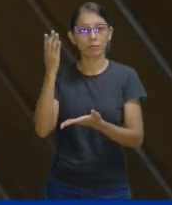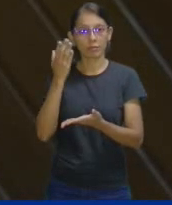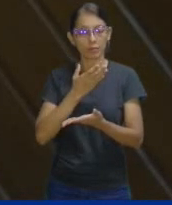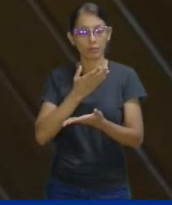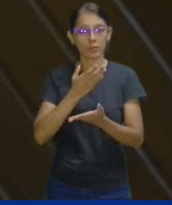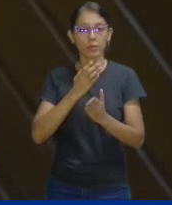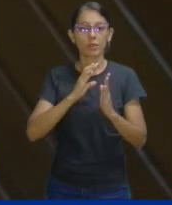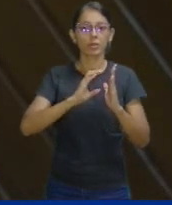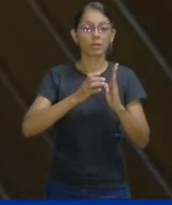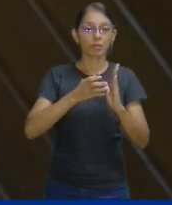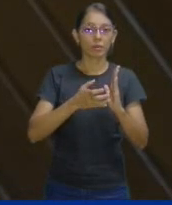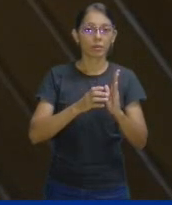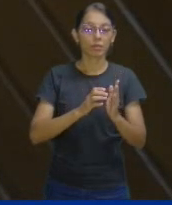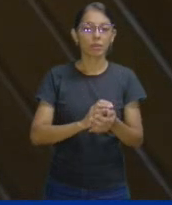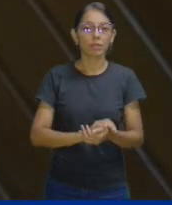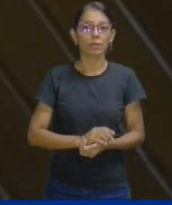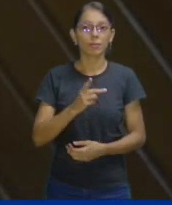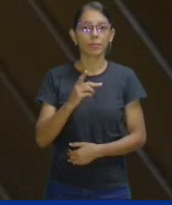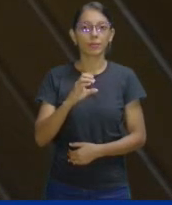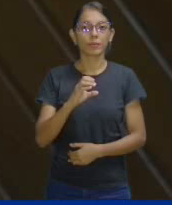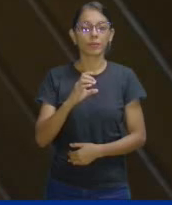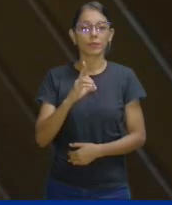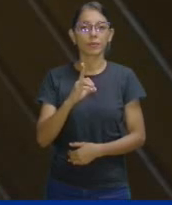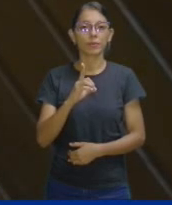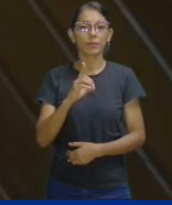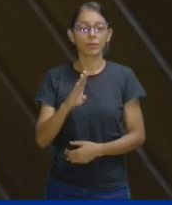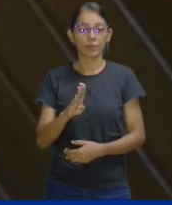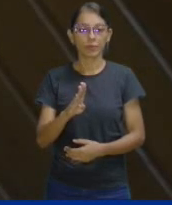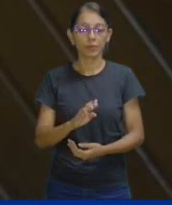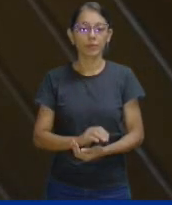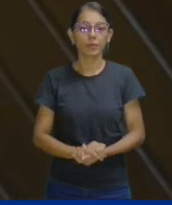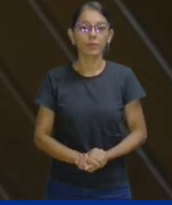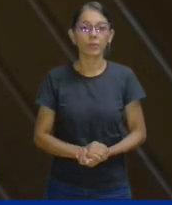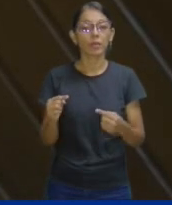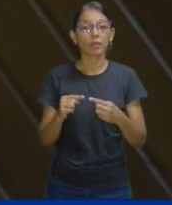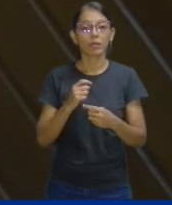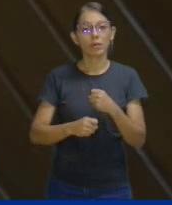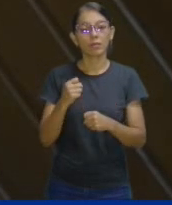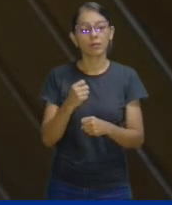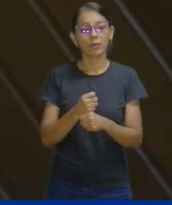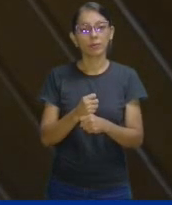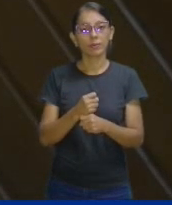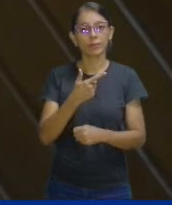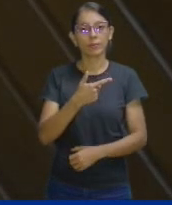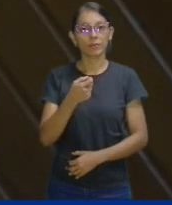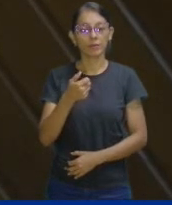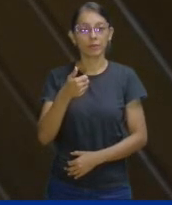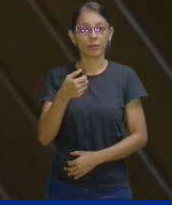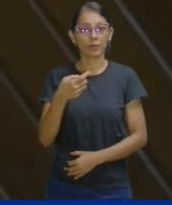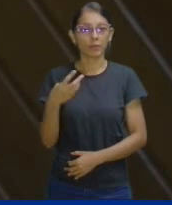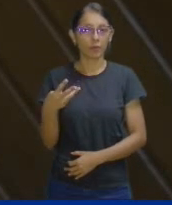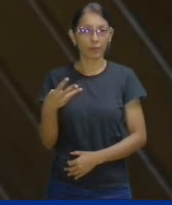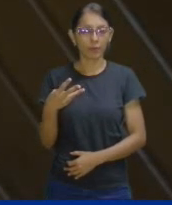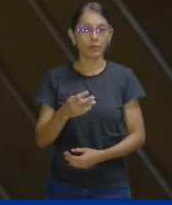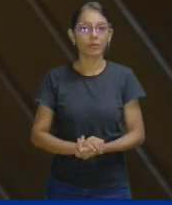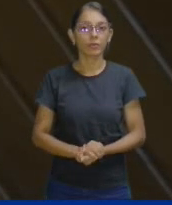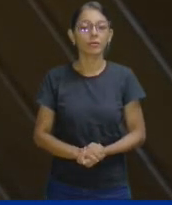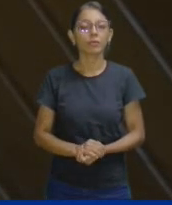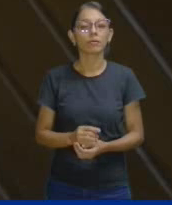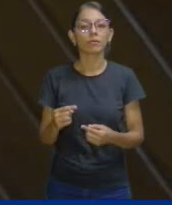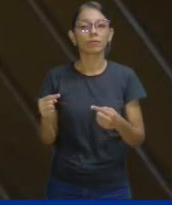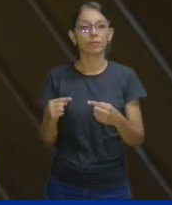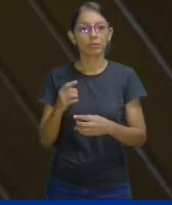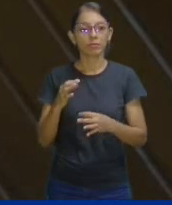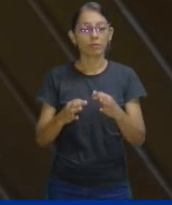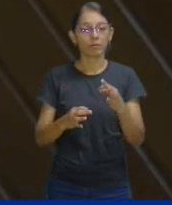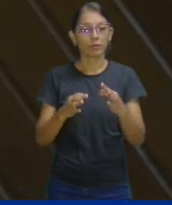Partido Comunista do Brasil, PCdoB, referente ao exercício financeiro de 2013. Encaminhe seus autos à unidade de contas para registro